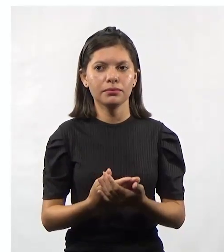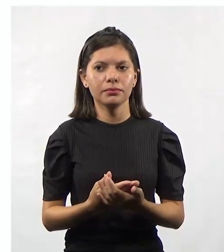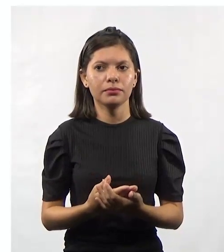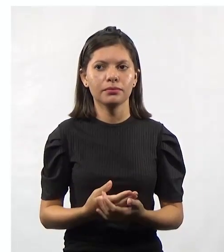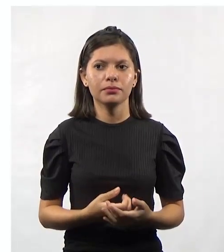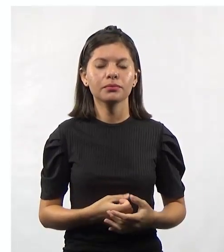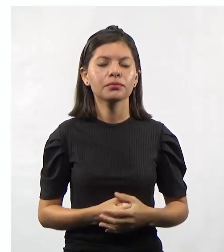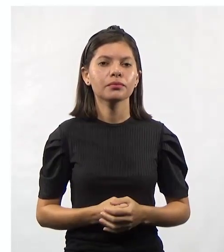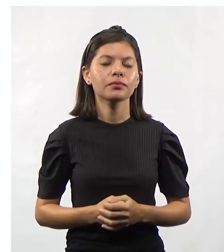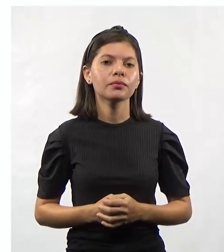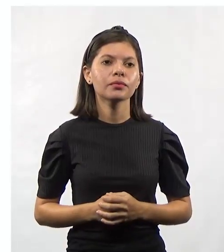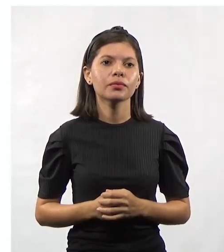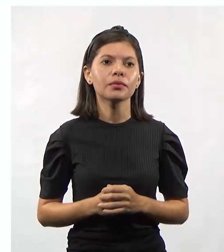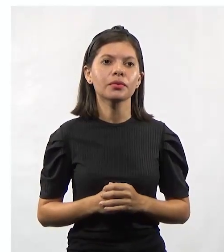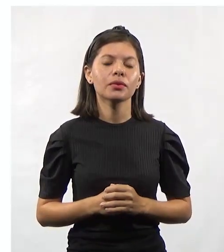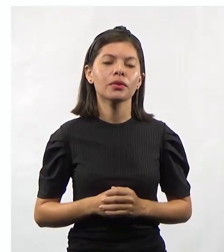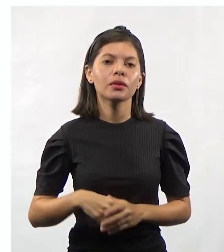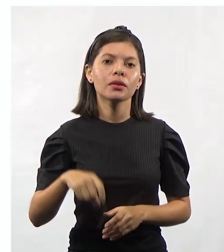da sala de aula.